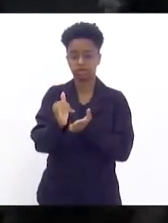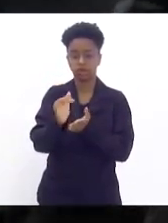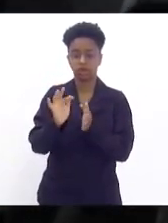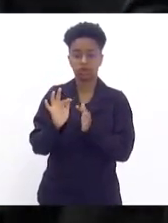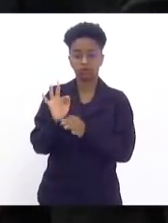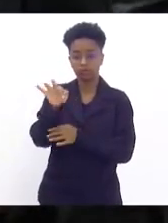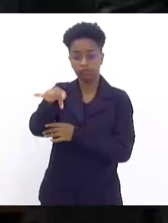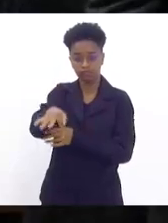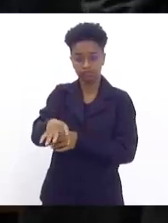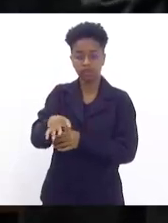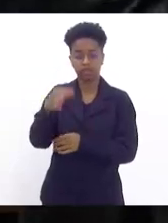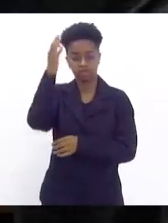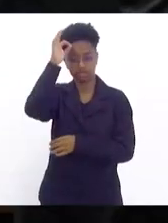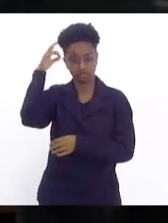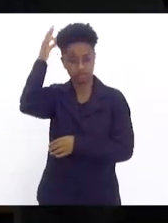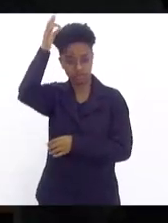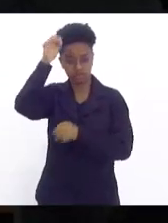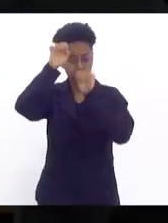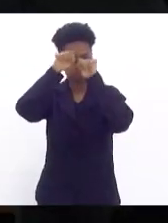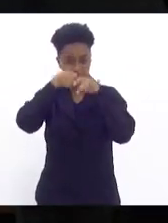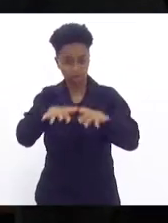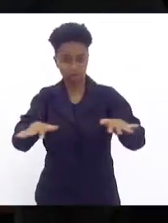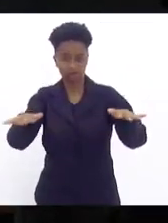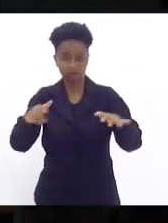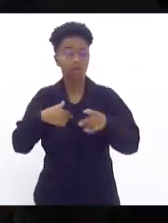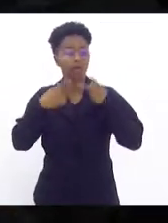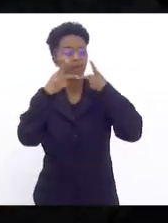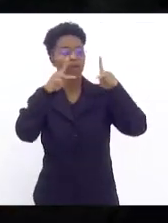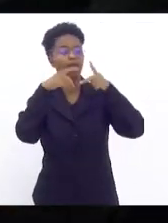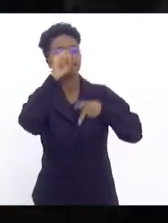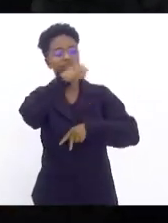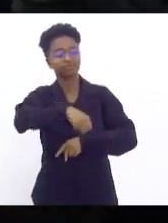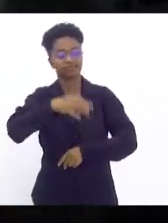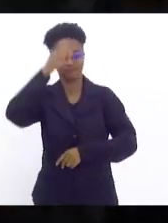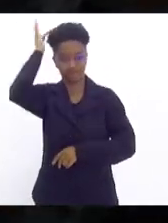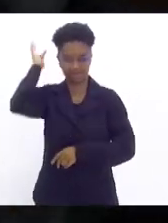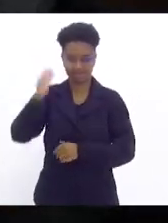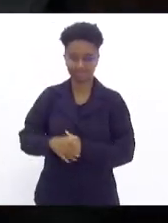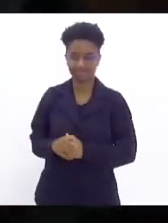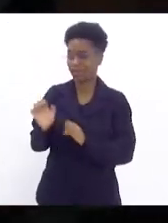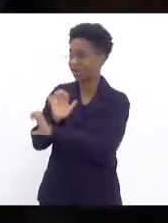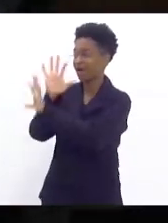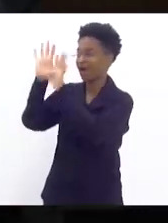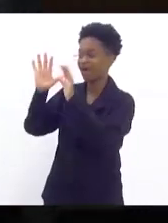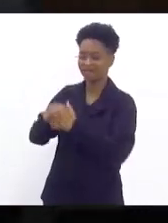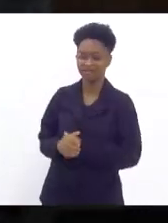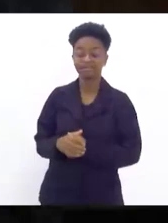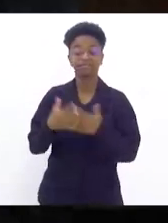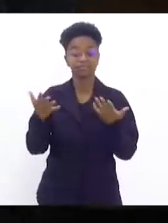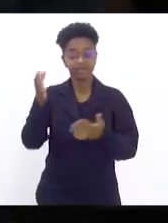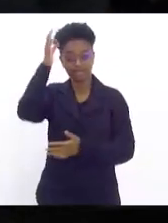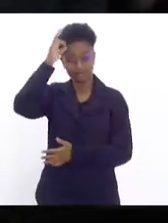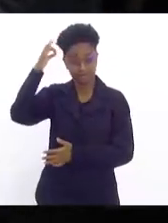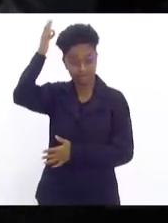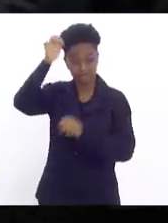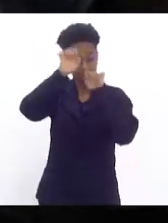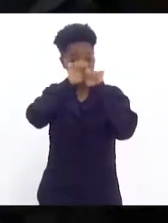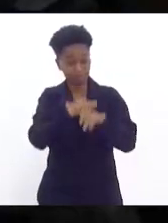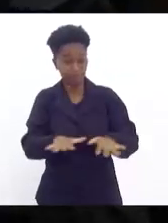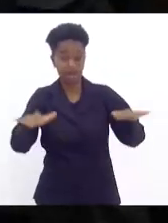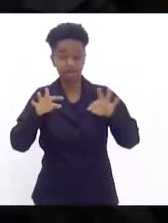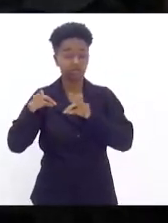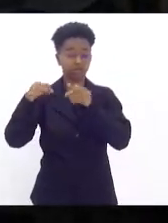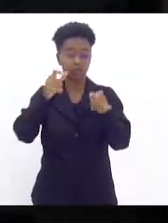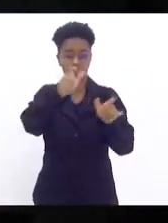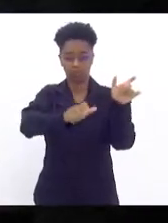o espírito santo ia ser derramado tô pregando o espírito santo ia ser derramado sobre toda a